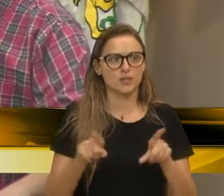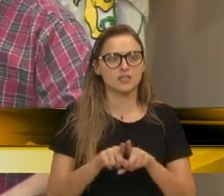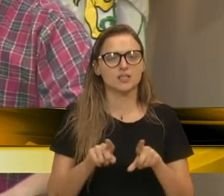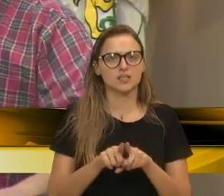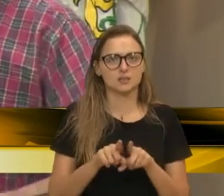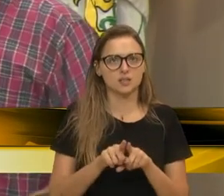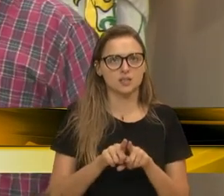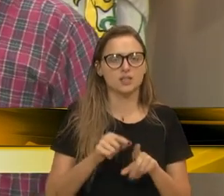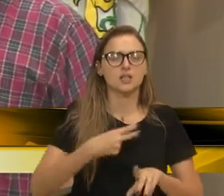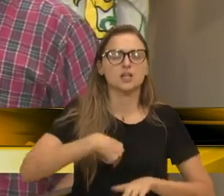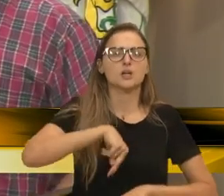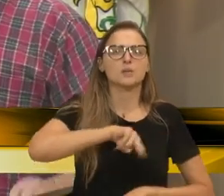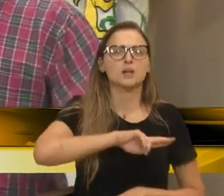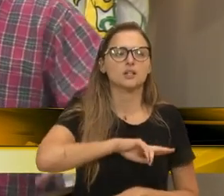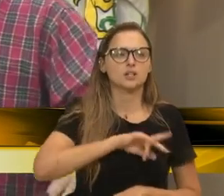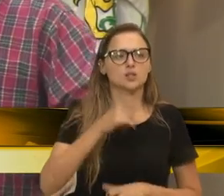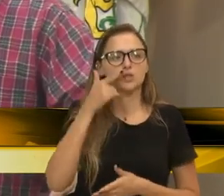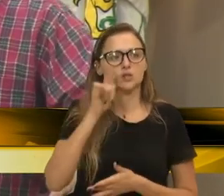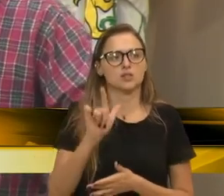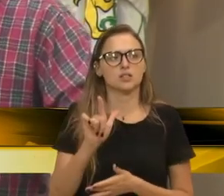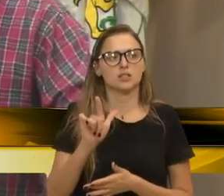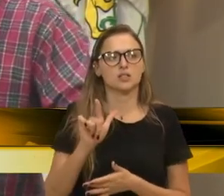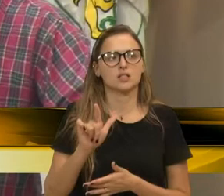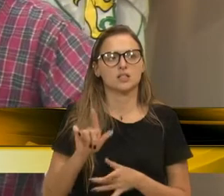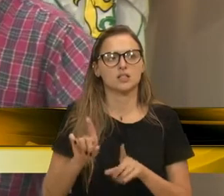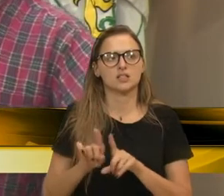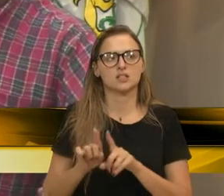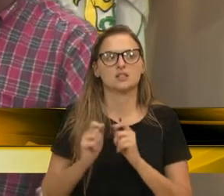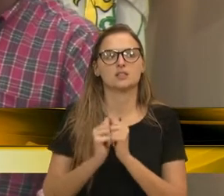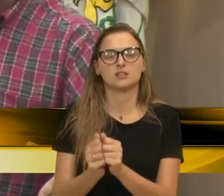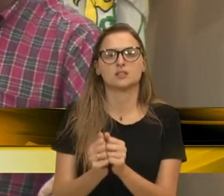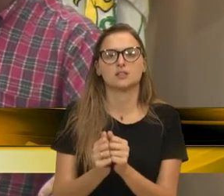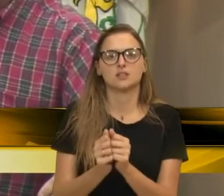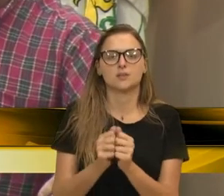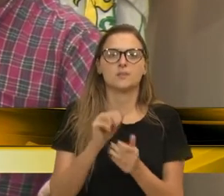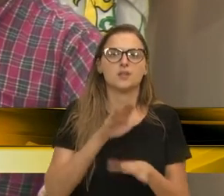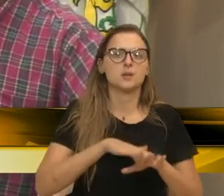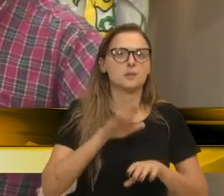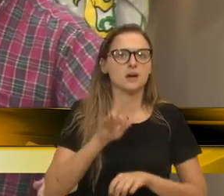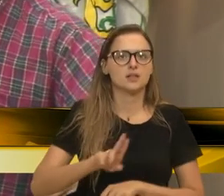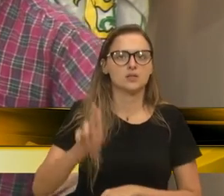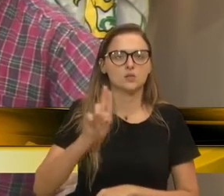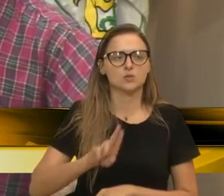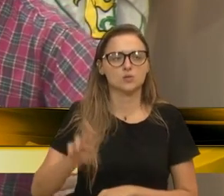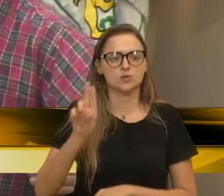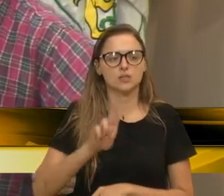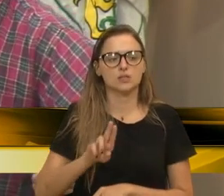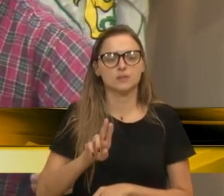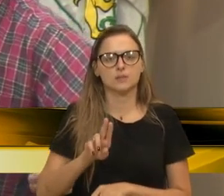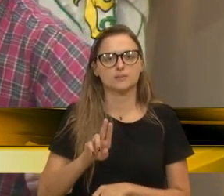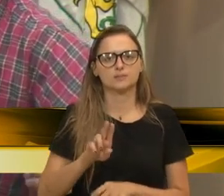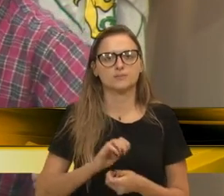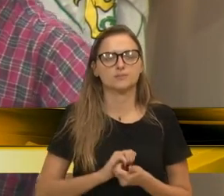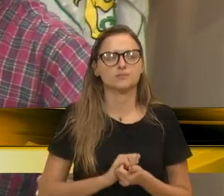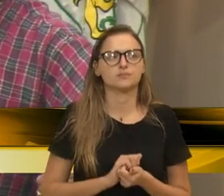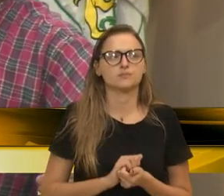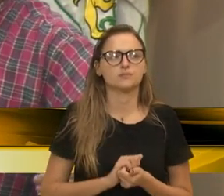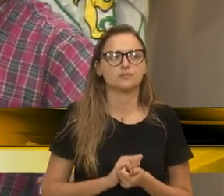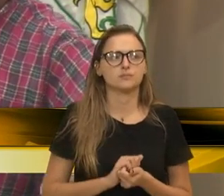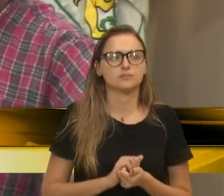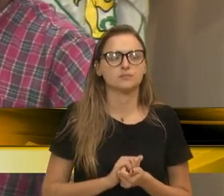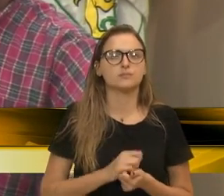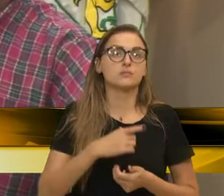para nós podermos refletir, que o jovem é aquele que mais utiliza esse dia do passe livre. E esse jovem, em